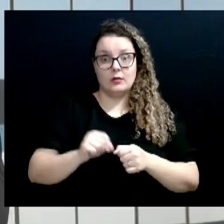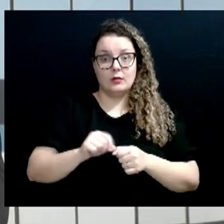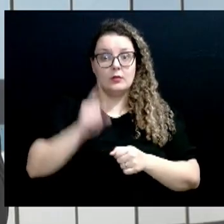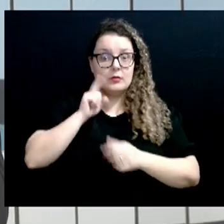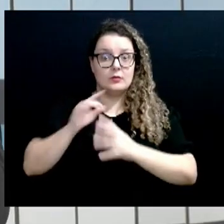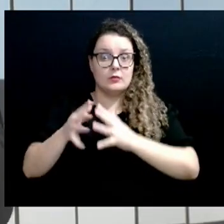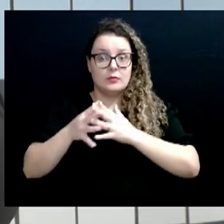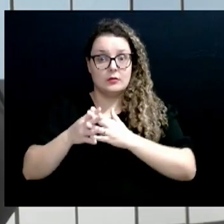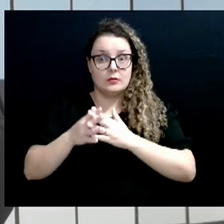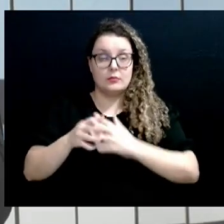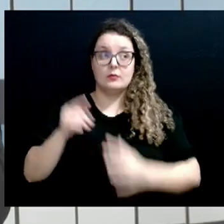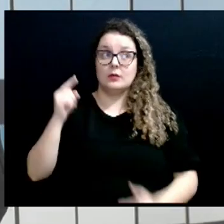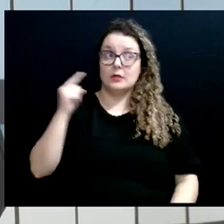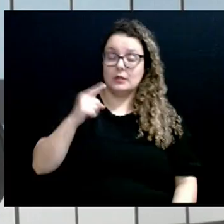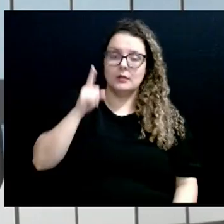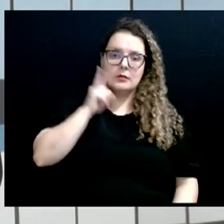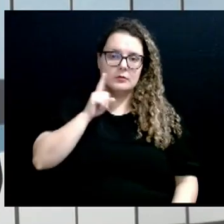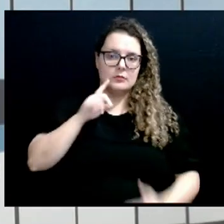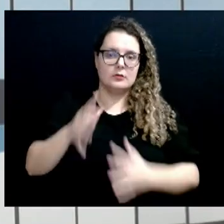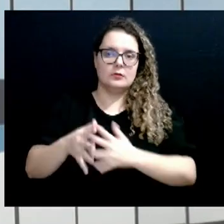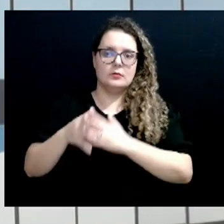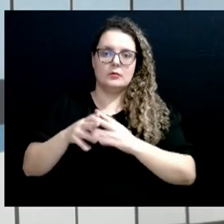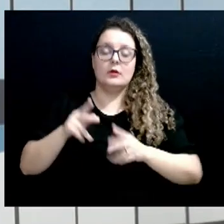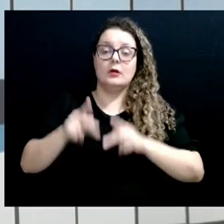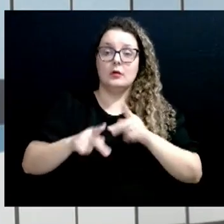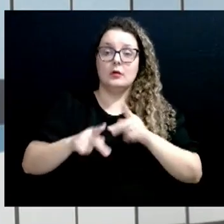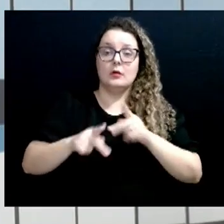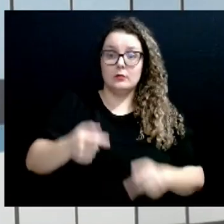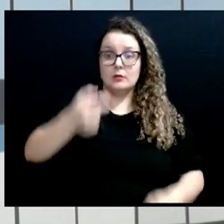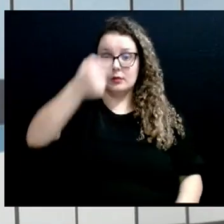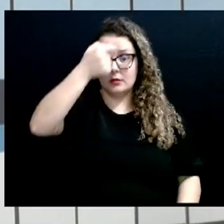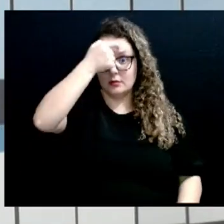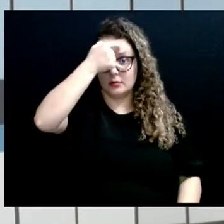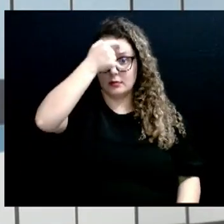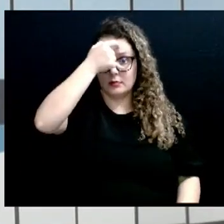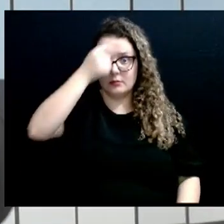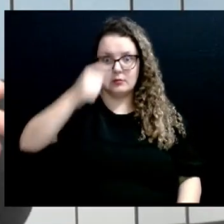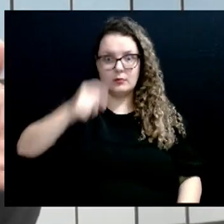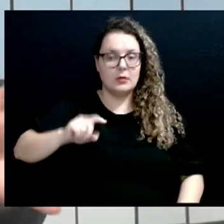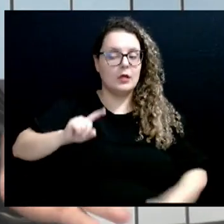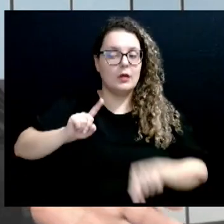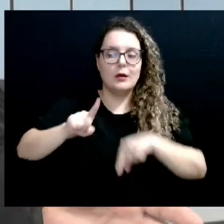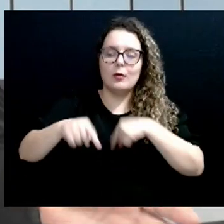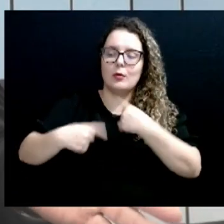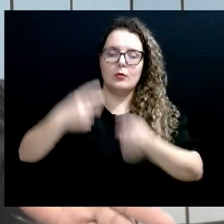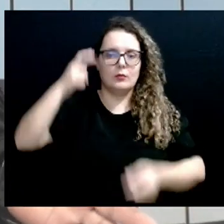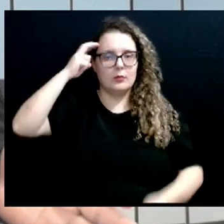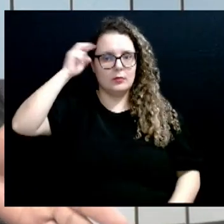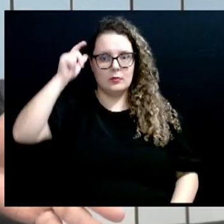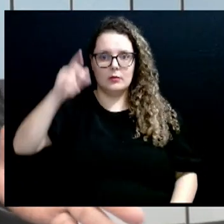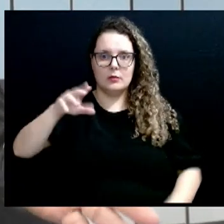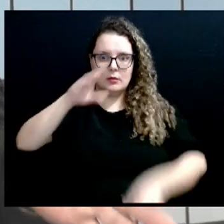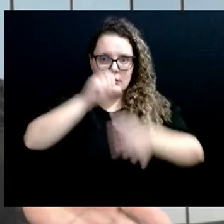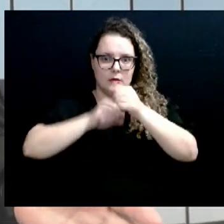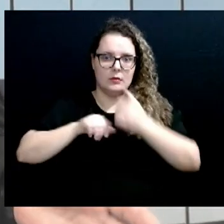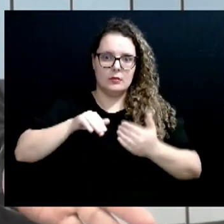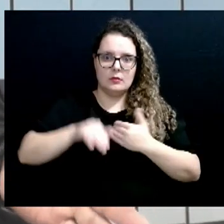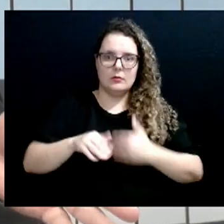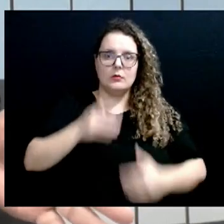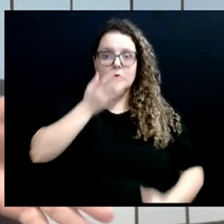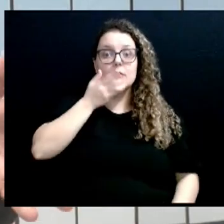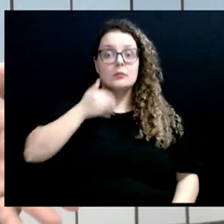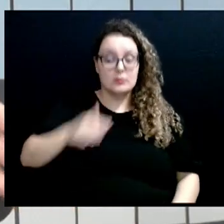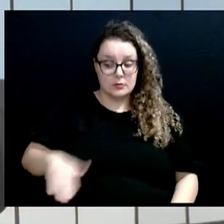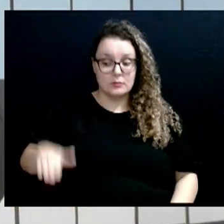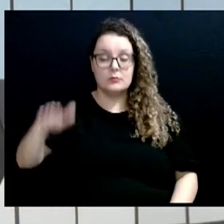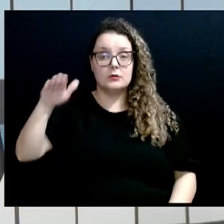Estados Unidos, a população, a mentalidade, a cultura deles é outra. E eles começam a aprender trânsito desde cedo na escola, né? Desde criança